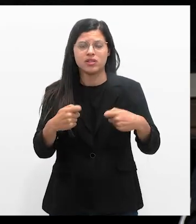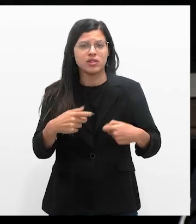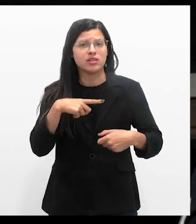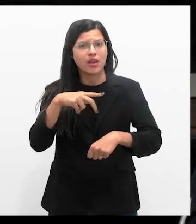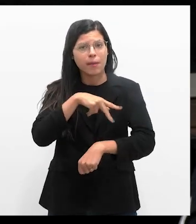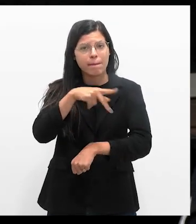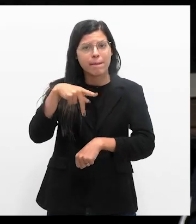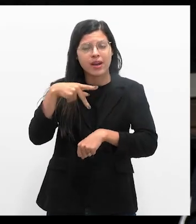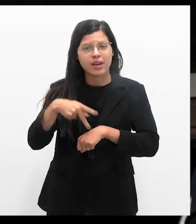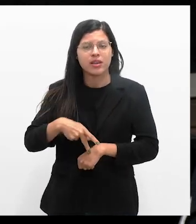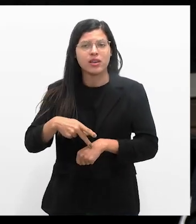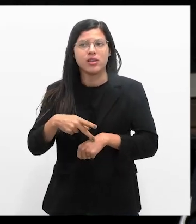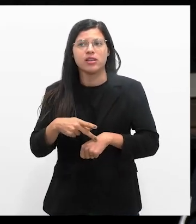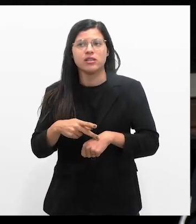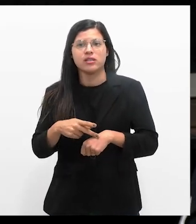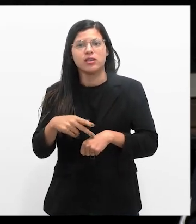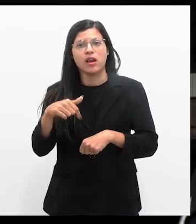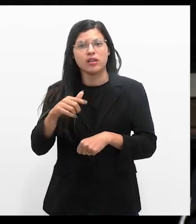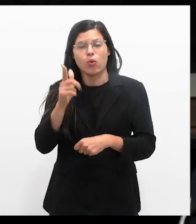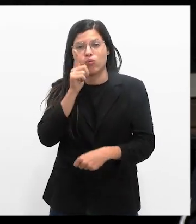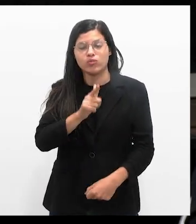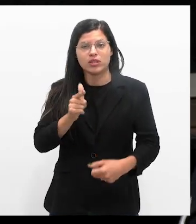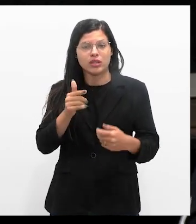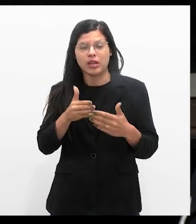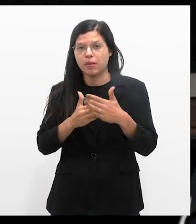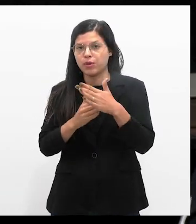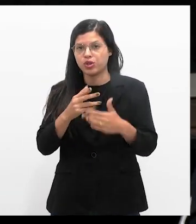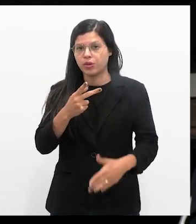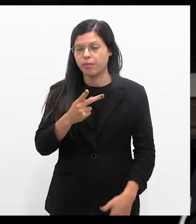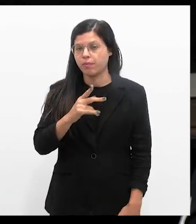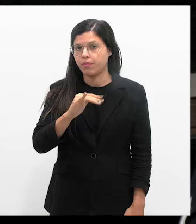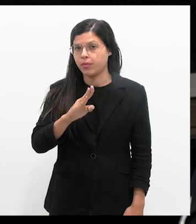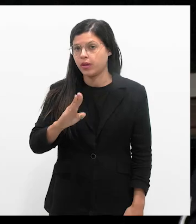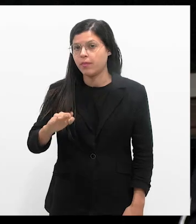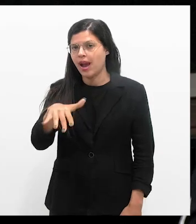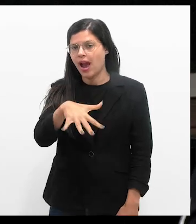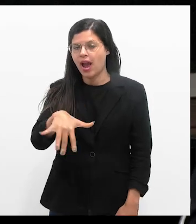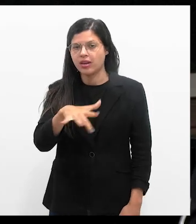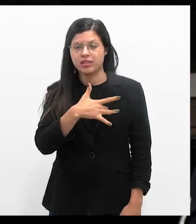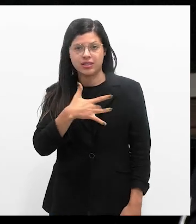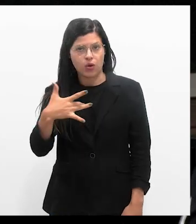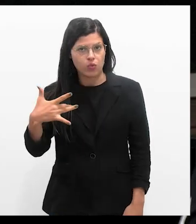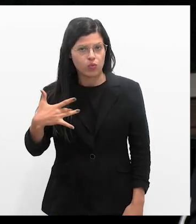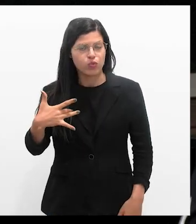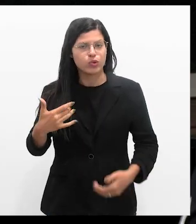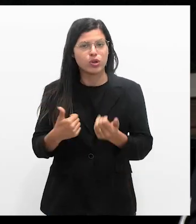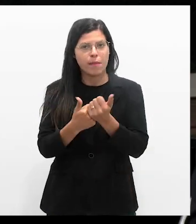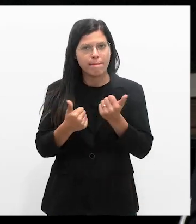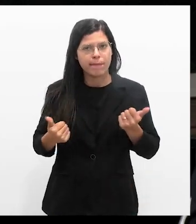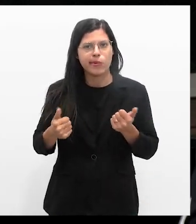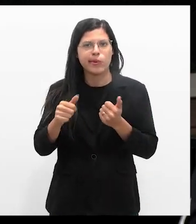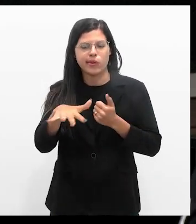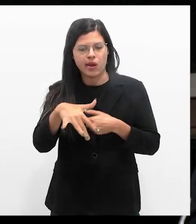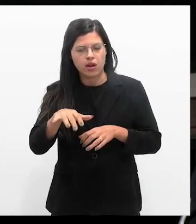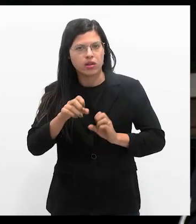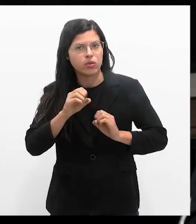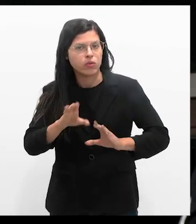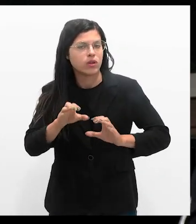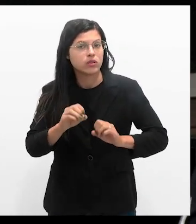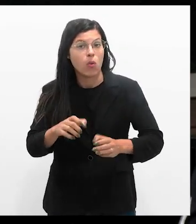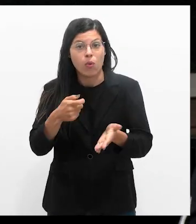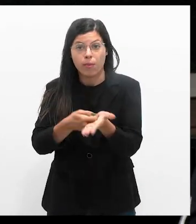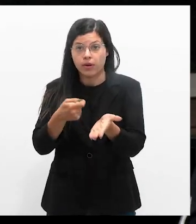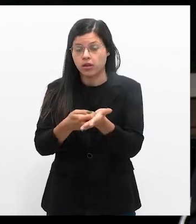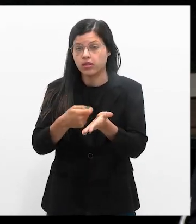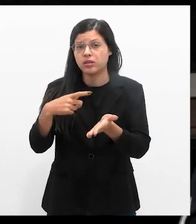que até atingiram um determinado PIB, a área de saúde, a área da assistência, a área de educação, são obrigadas a